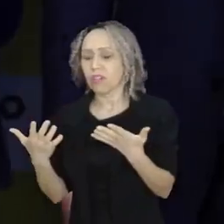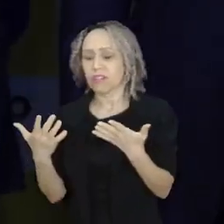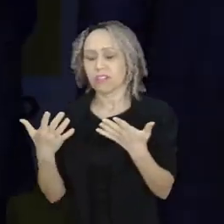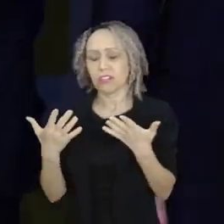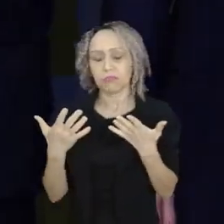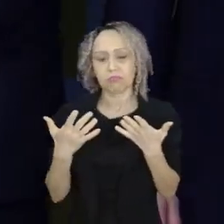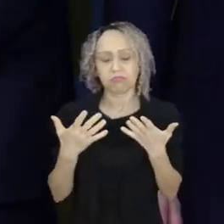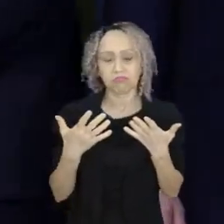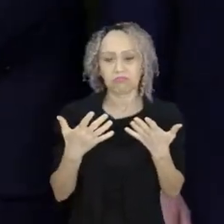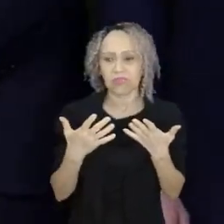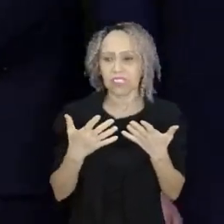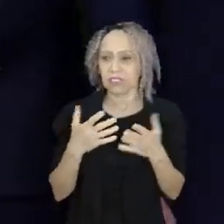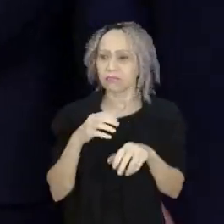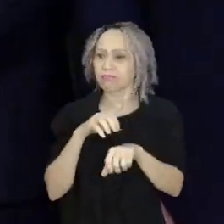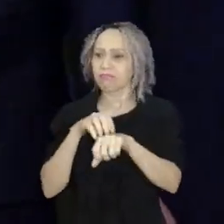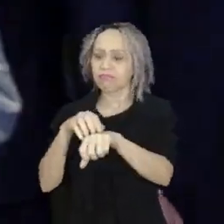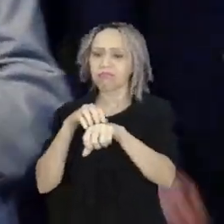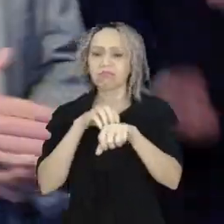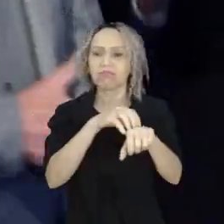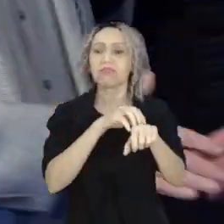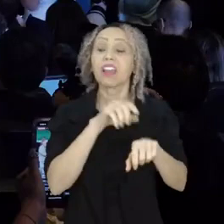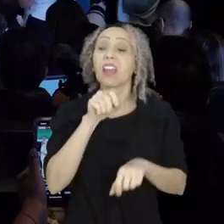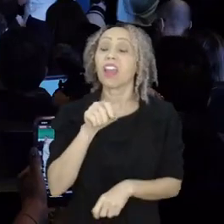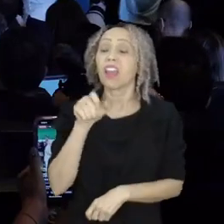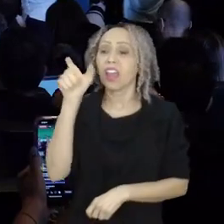o companheiro Renan Filho.